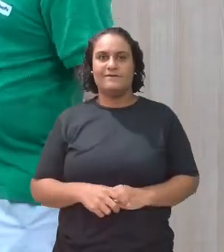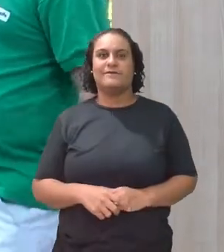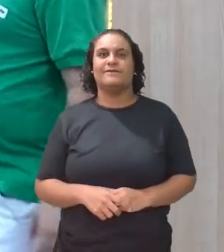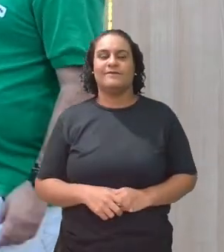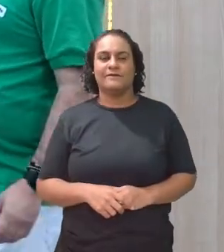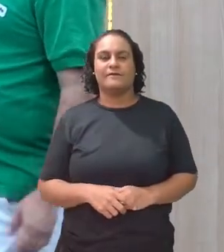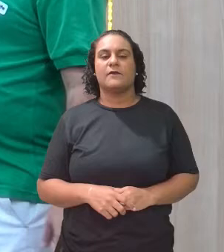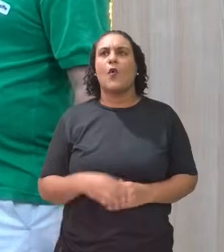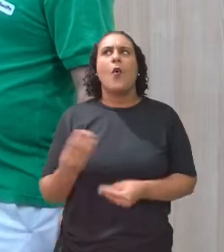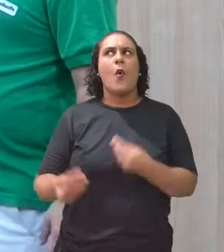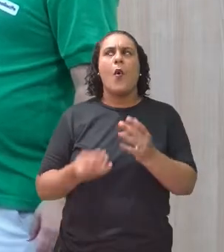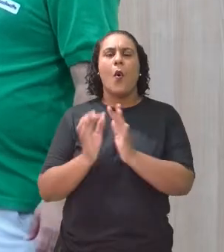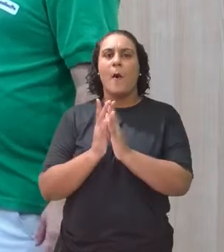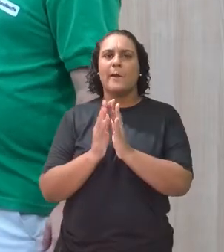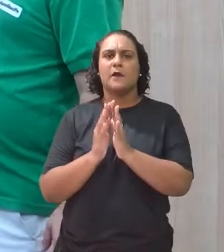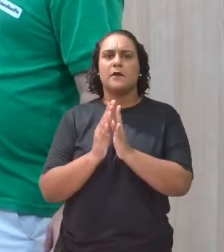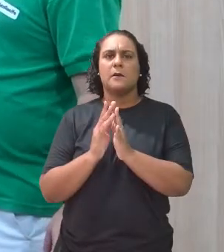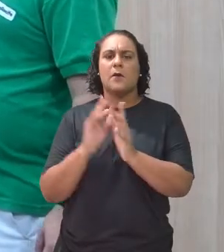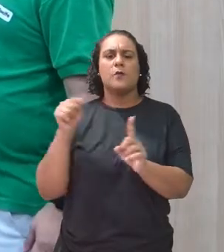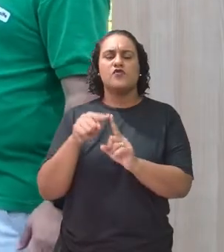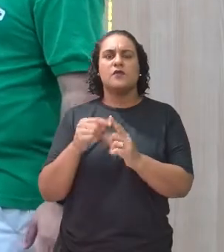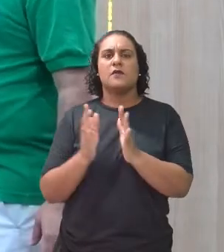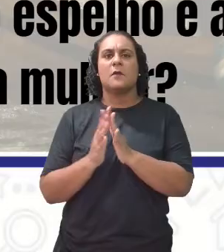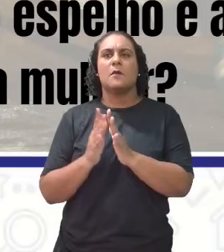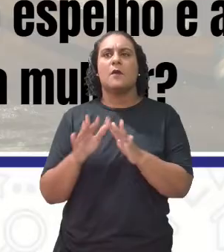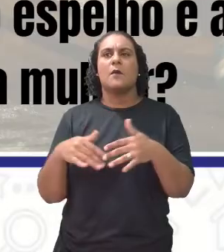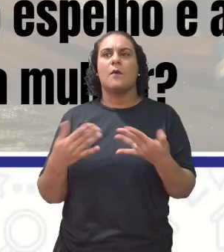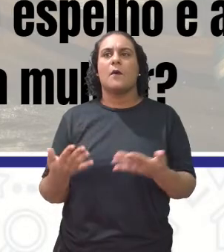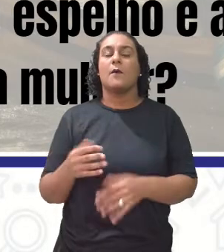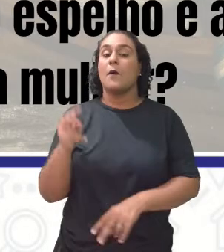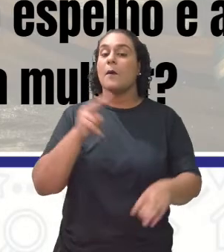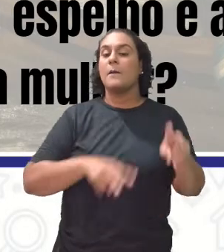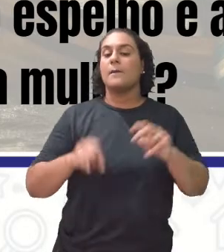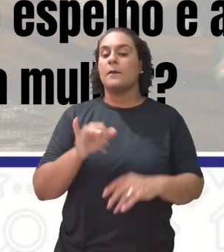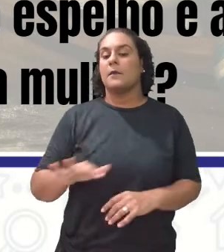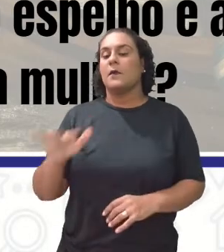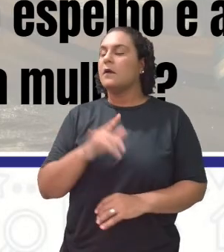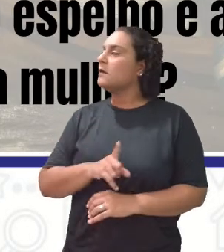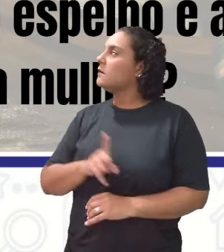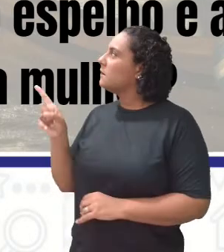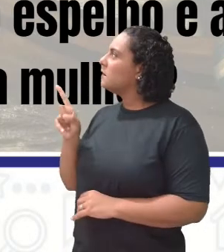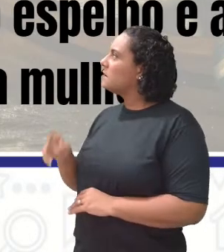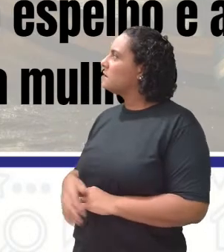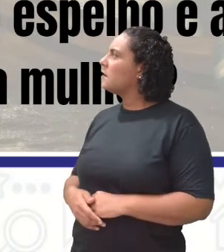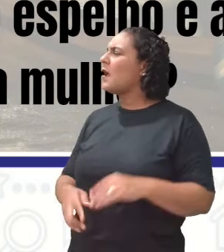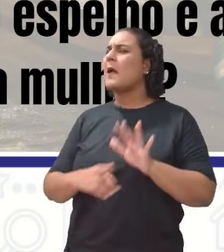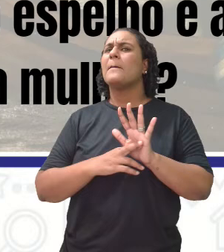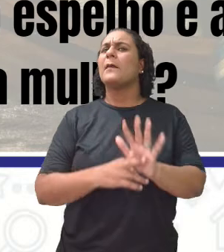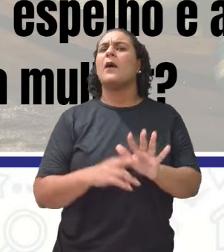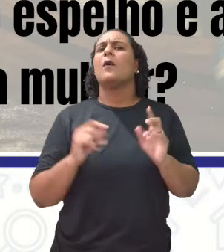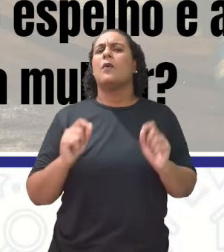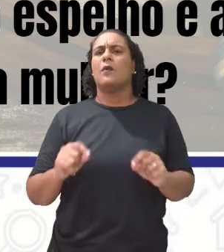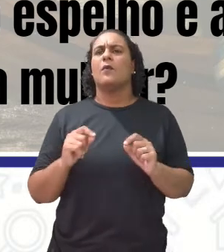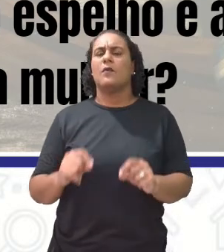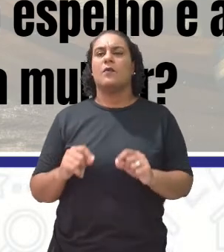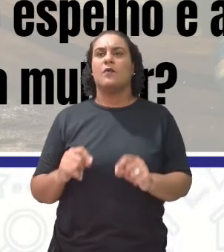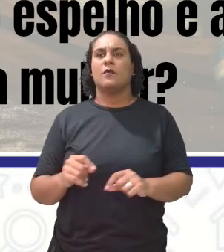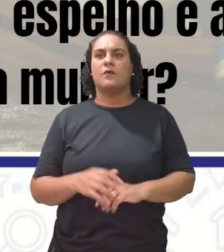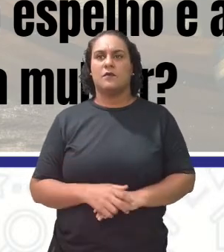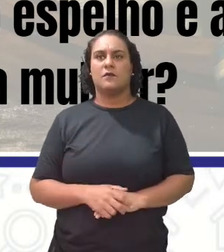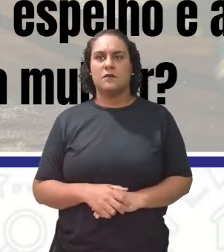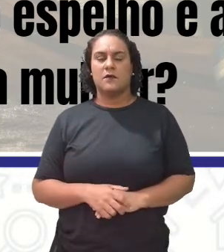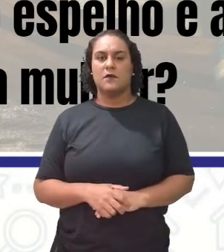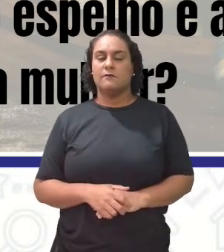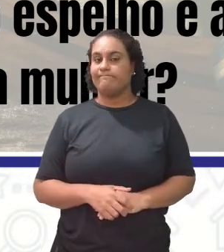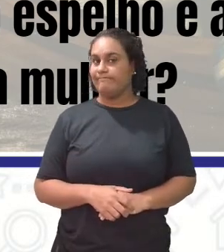veja, observando essa imagem ao lado agora aqui, ó, o que é que está representado, certo? O que é que a gente tem